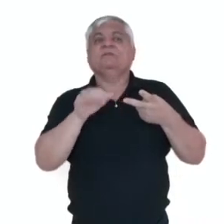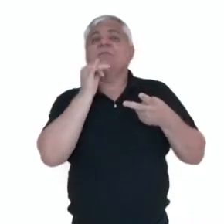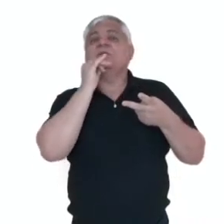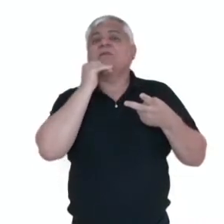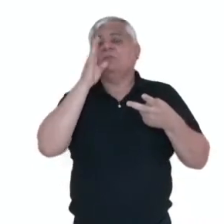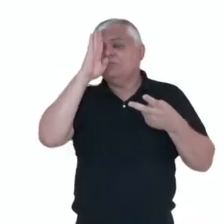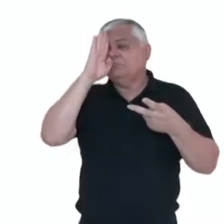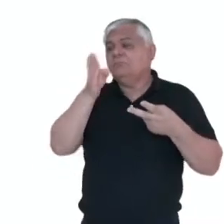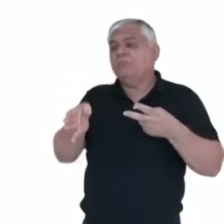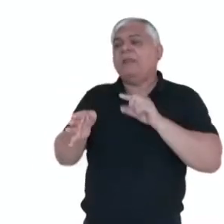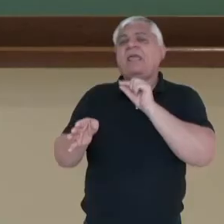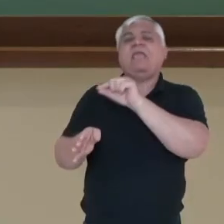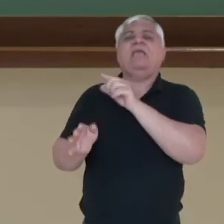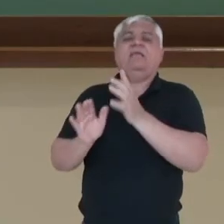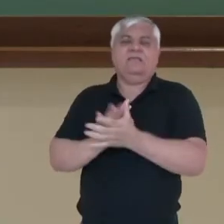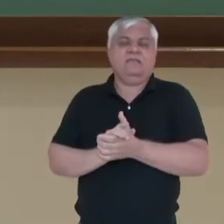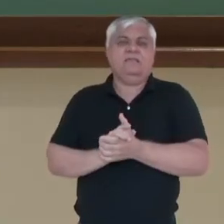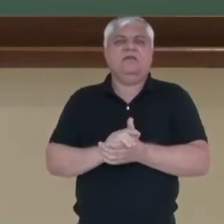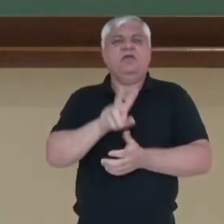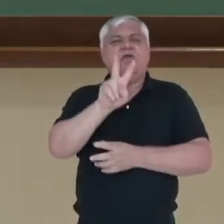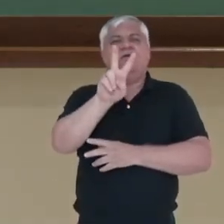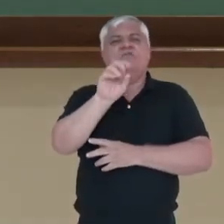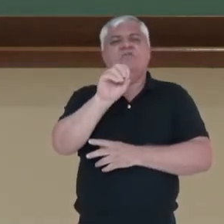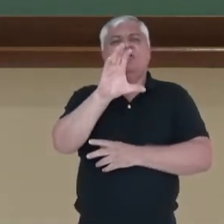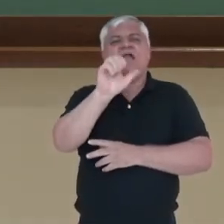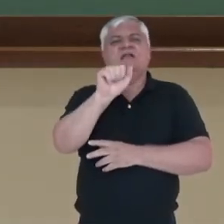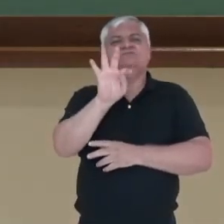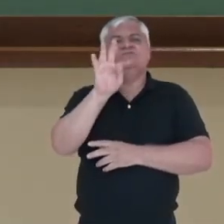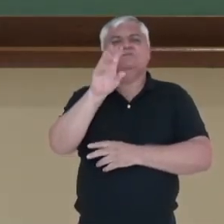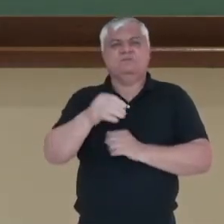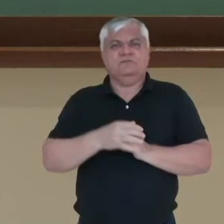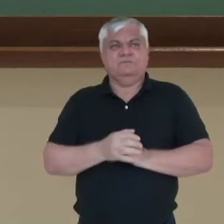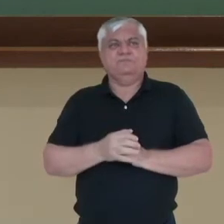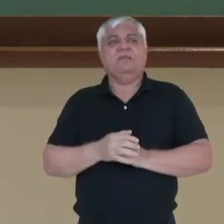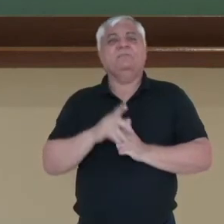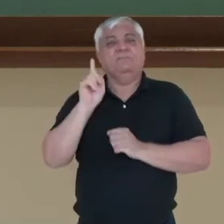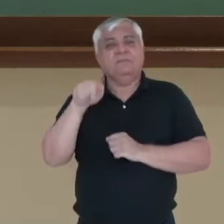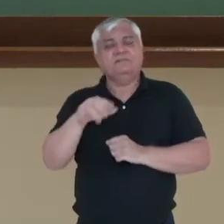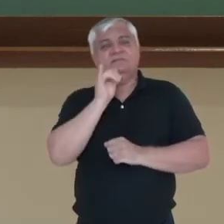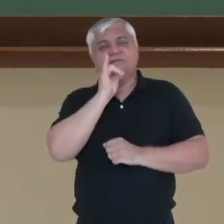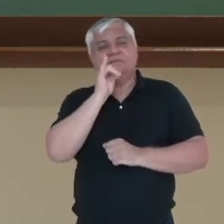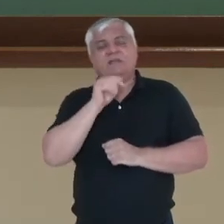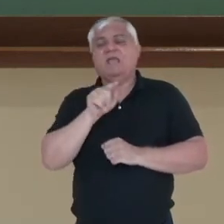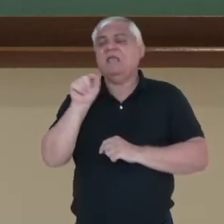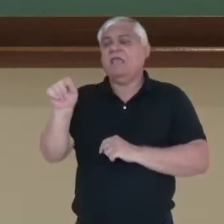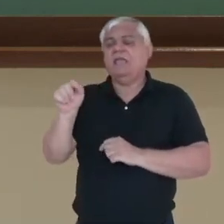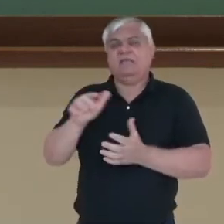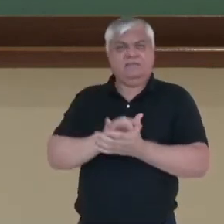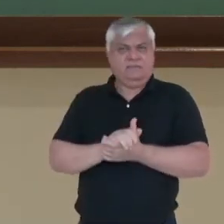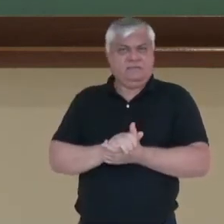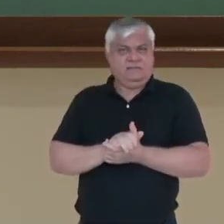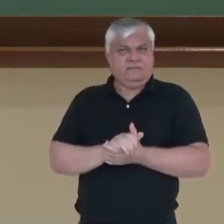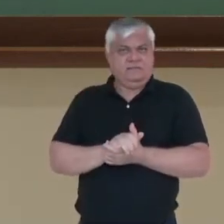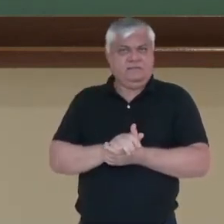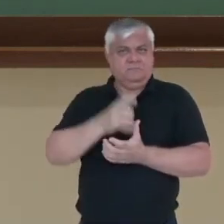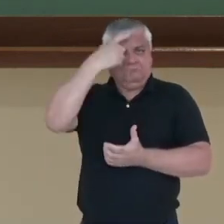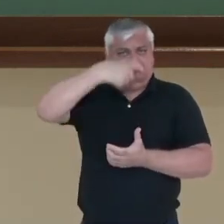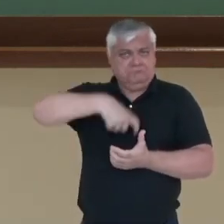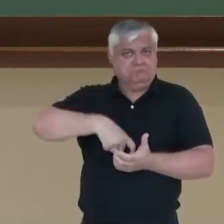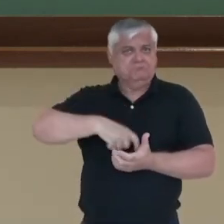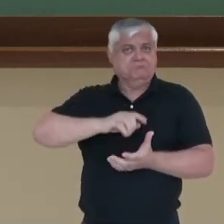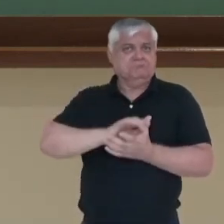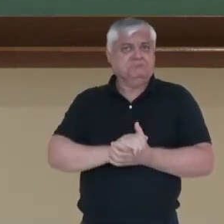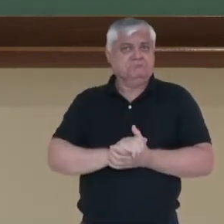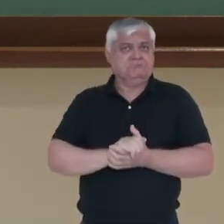vocativo. E o que devemos colocar no vocativo? A identificação do destinatário, por se